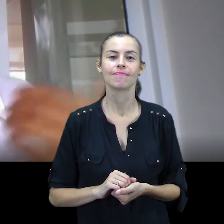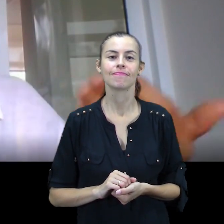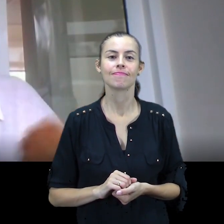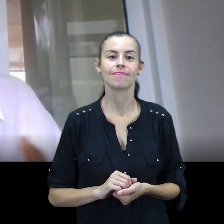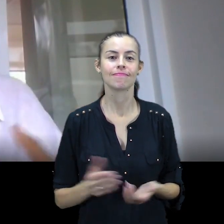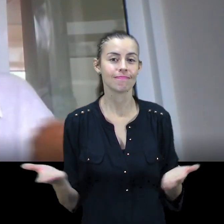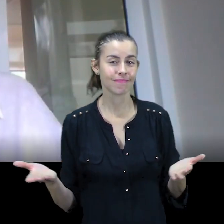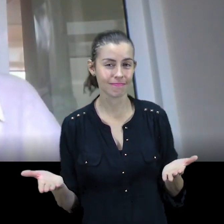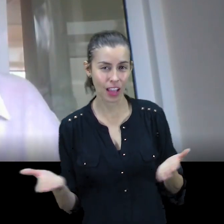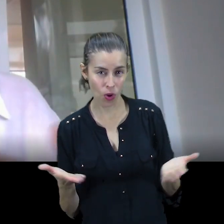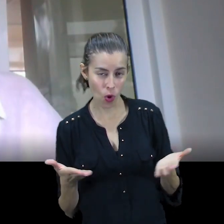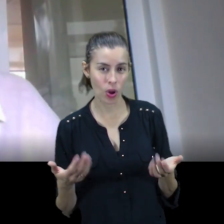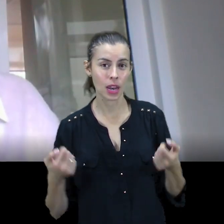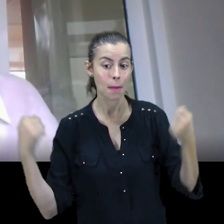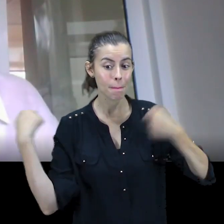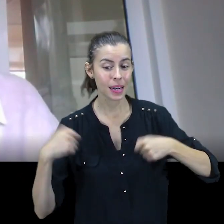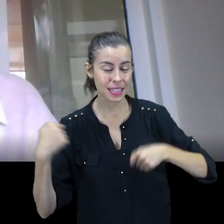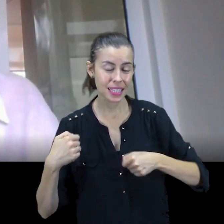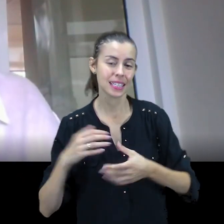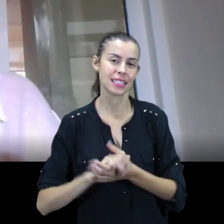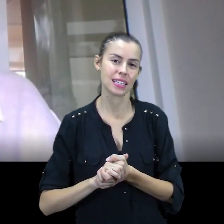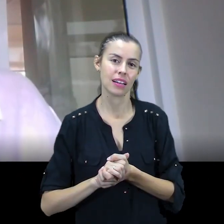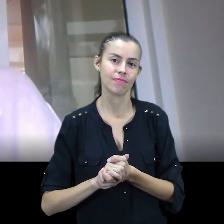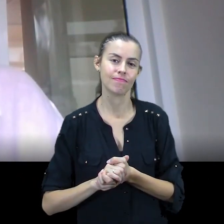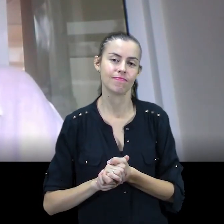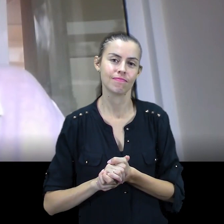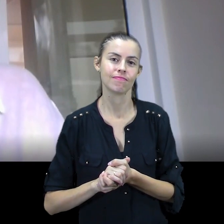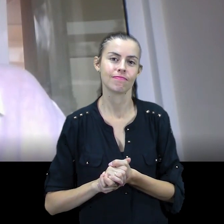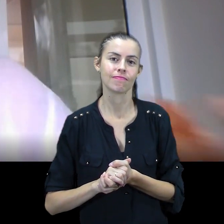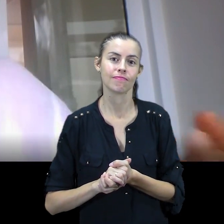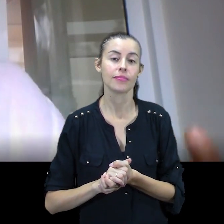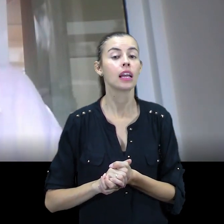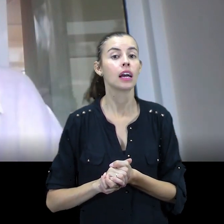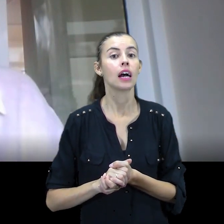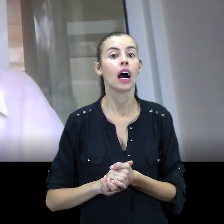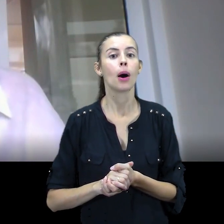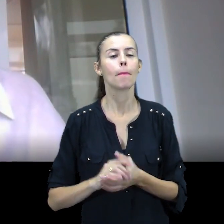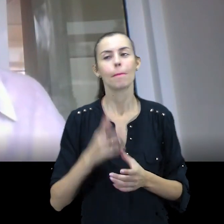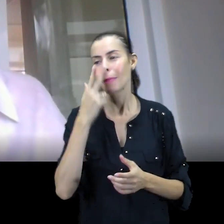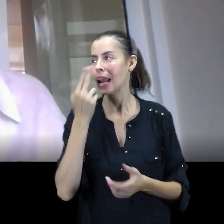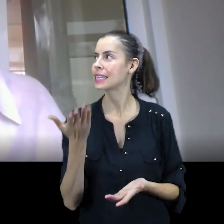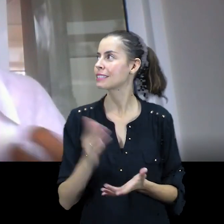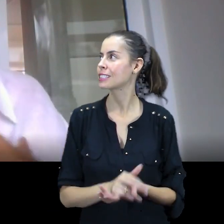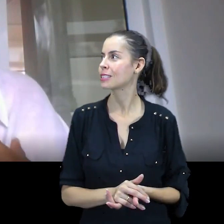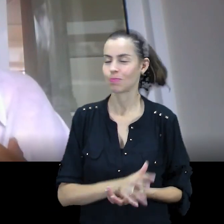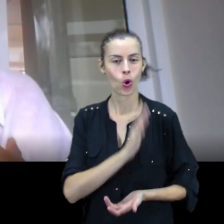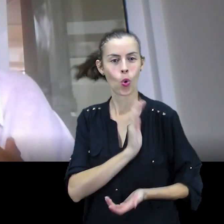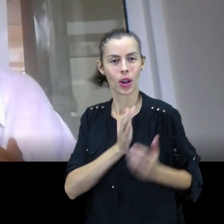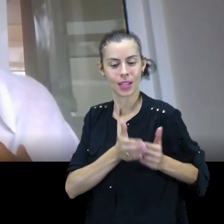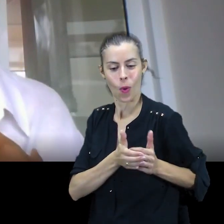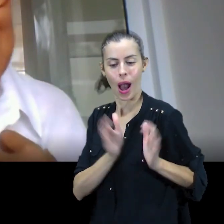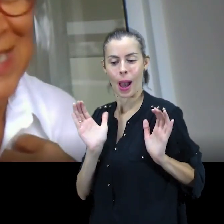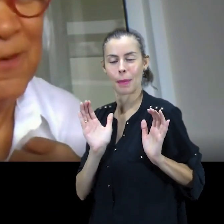na medida em que perpassa a relação essa necessidade, né? Eu acho que tanto da